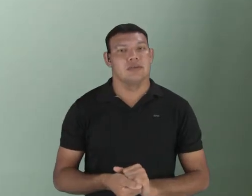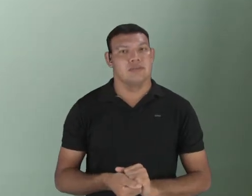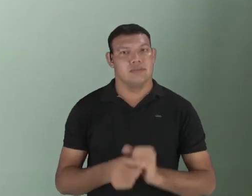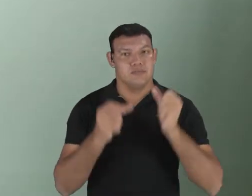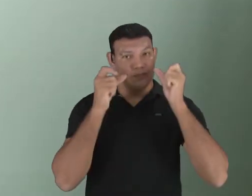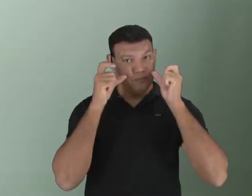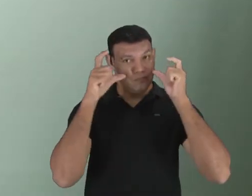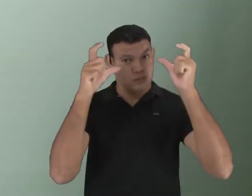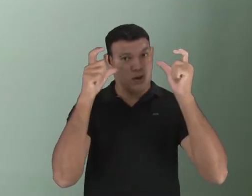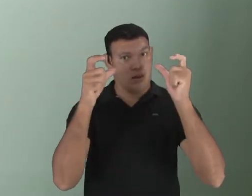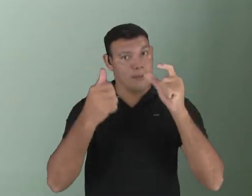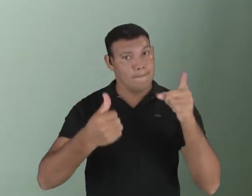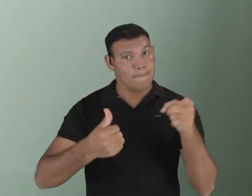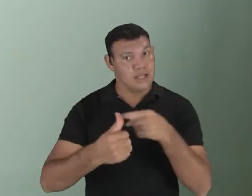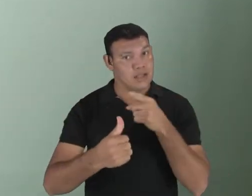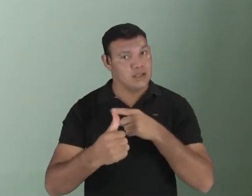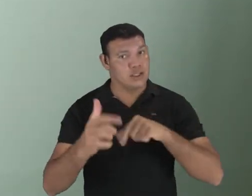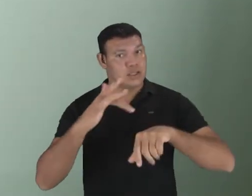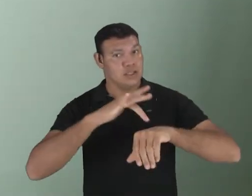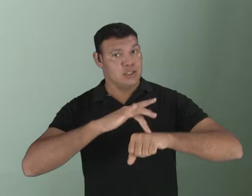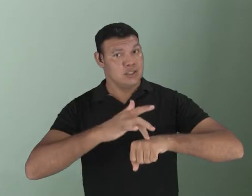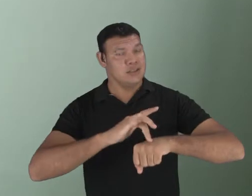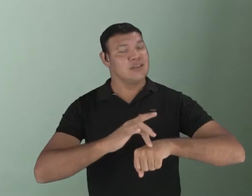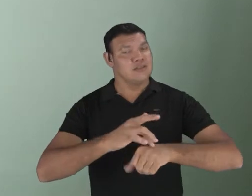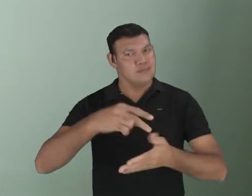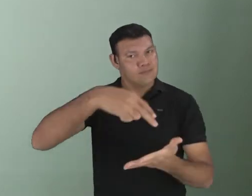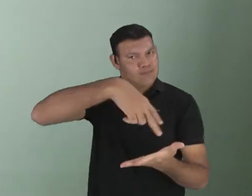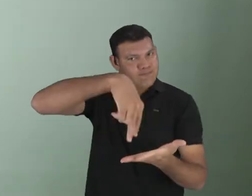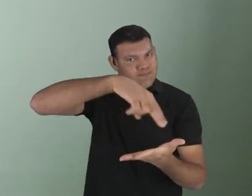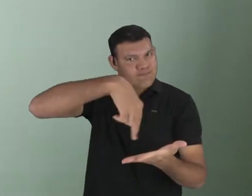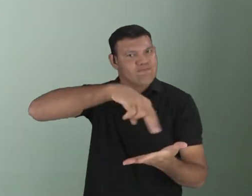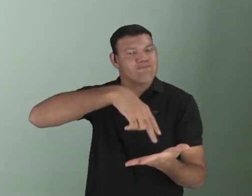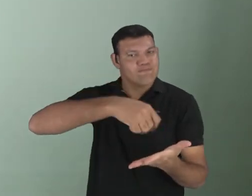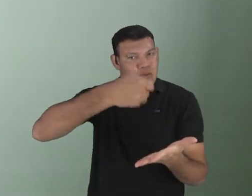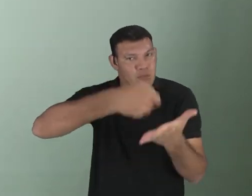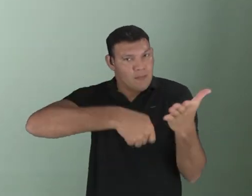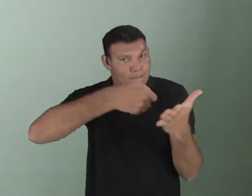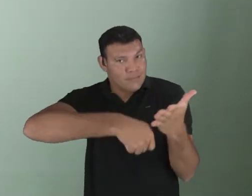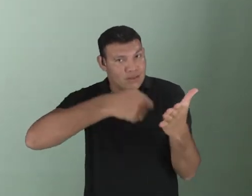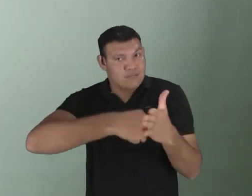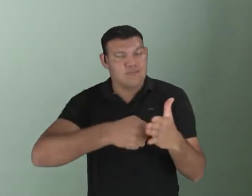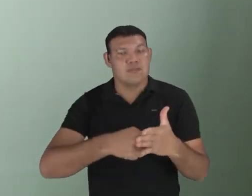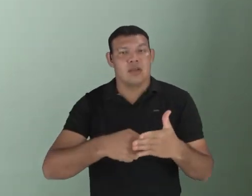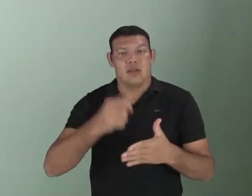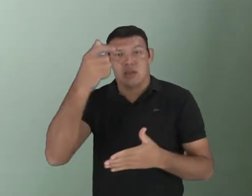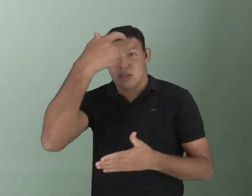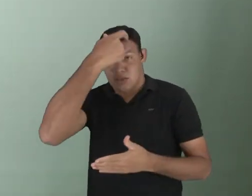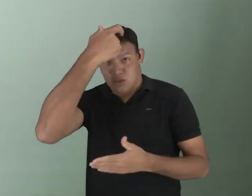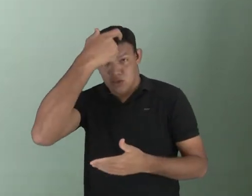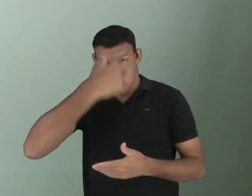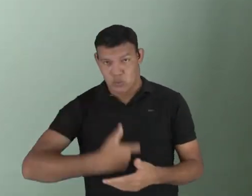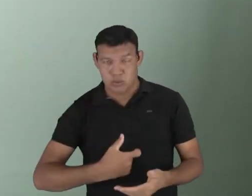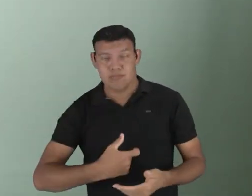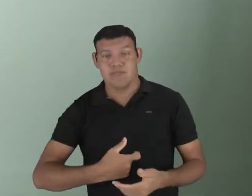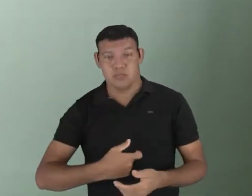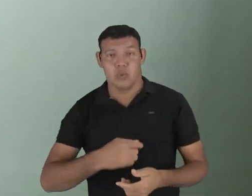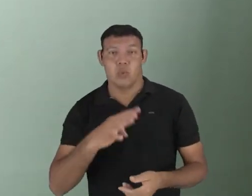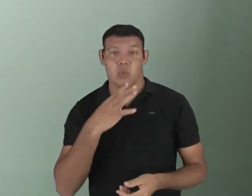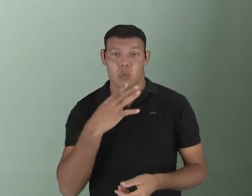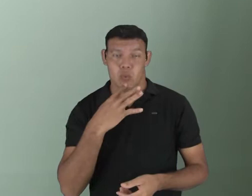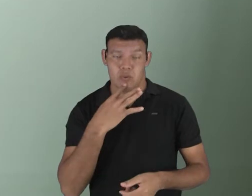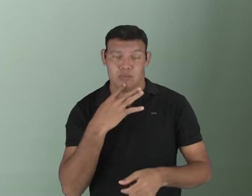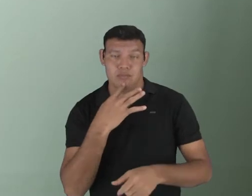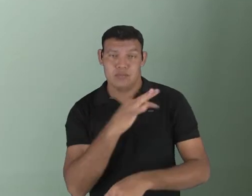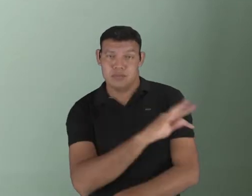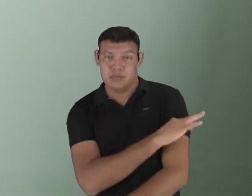a sua atenção aqui é que o balé é uma dança que exige do bailarino um bom conhecimento técnico dos